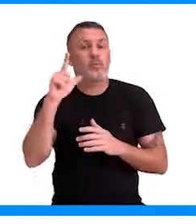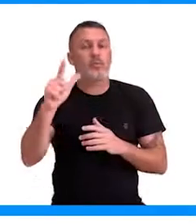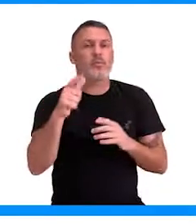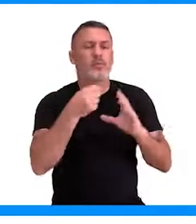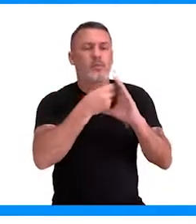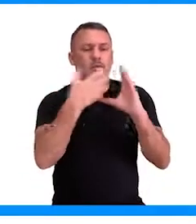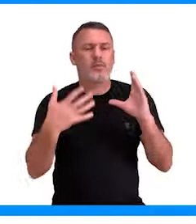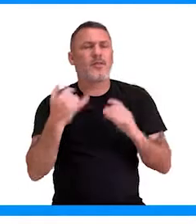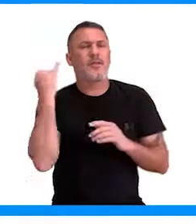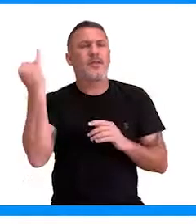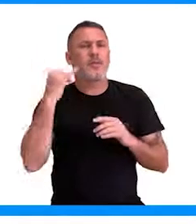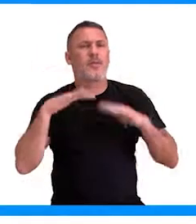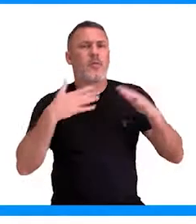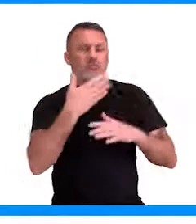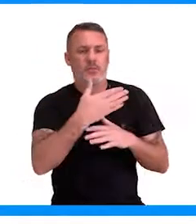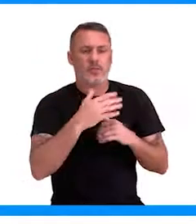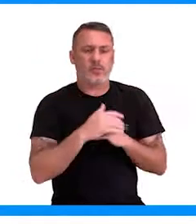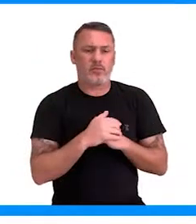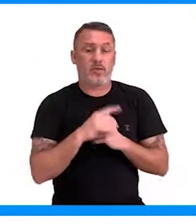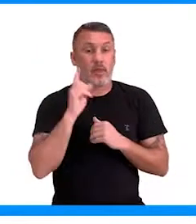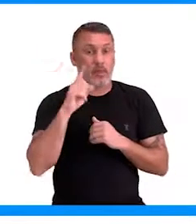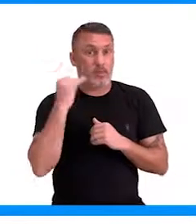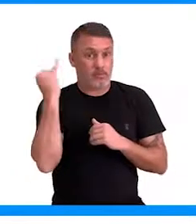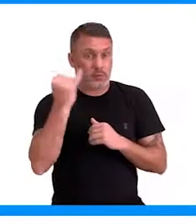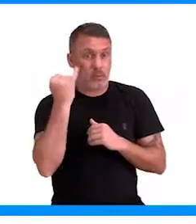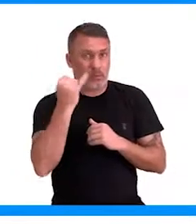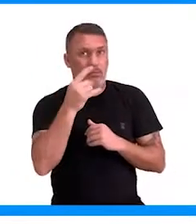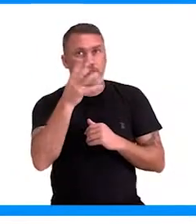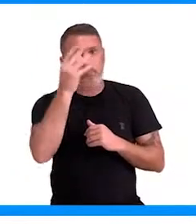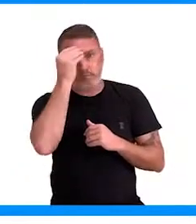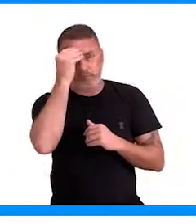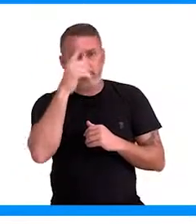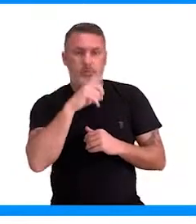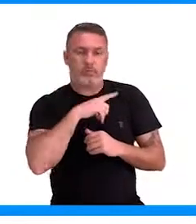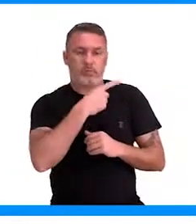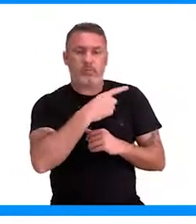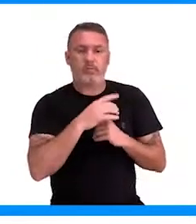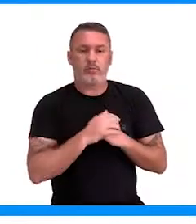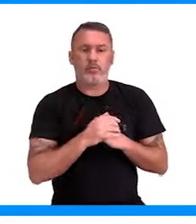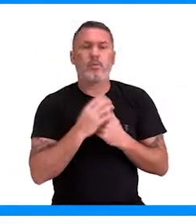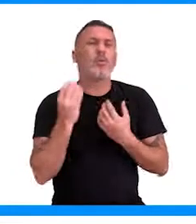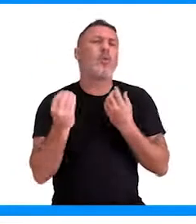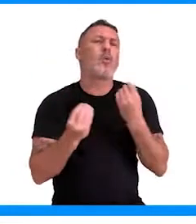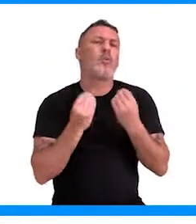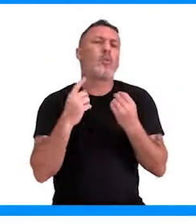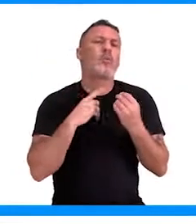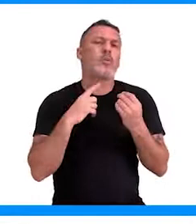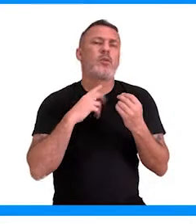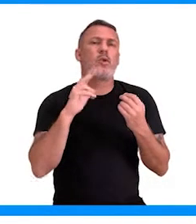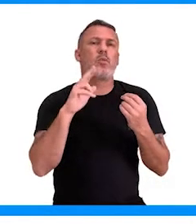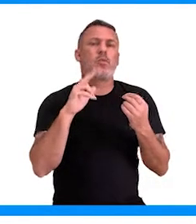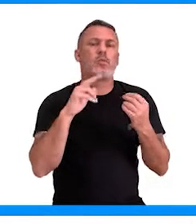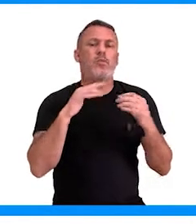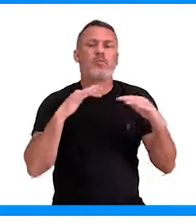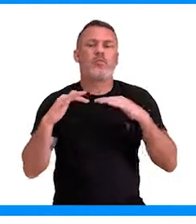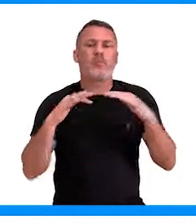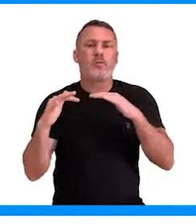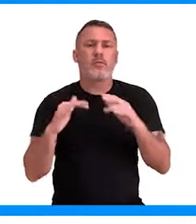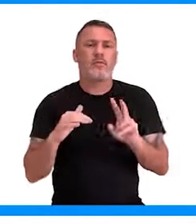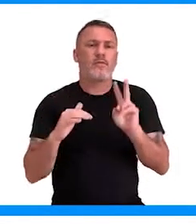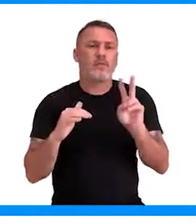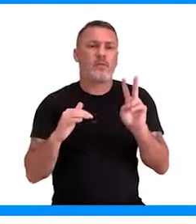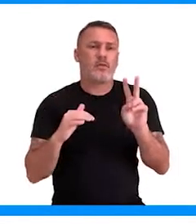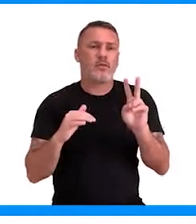Outra característica importante, outra coisa importante, né, da gente lembrar, é como é que interagem os